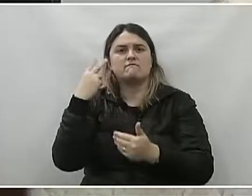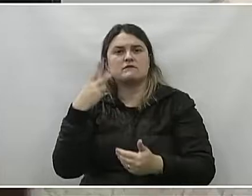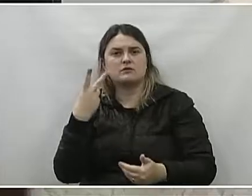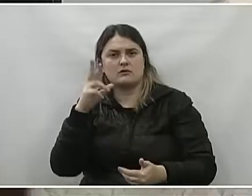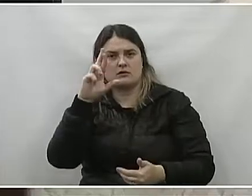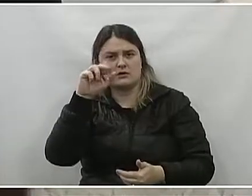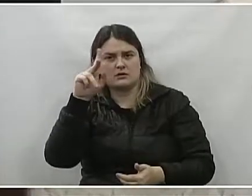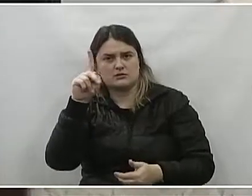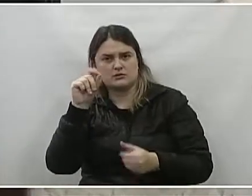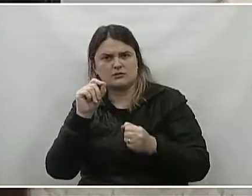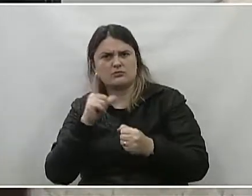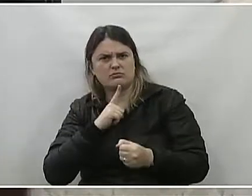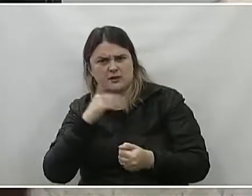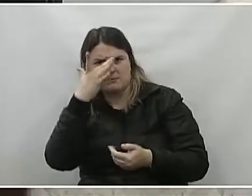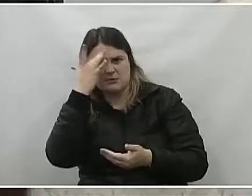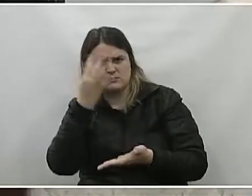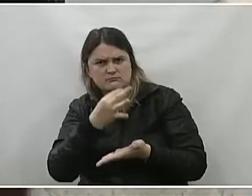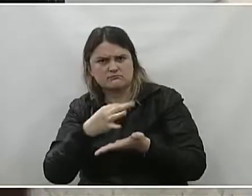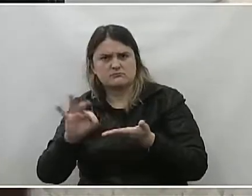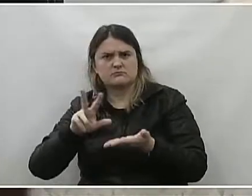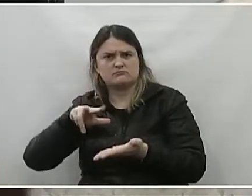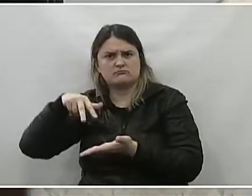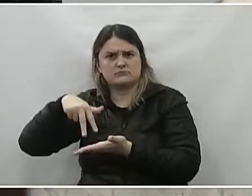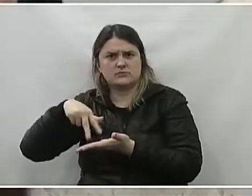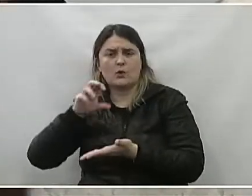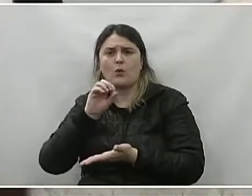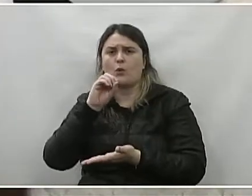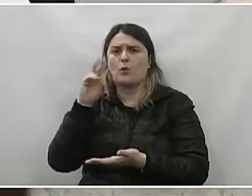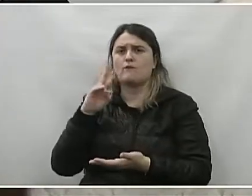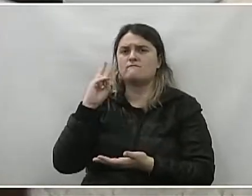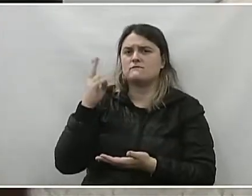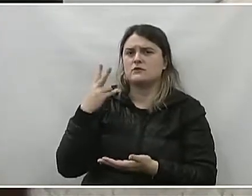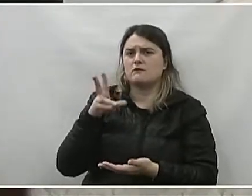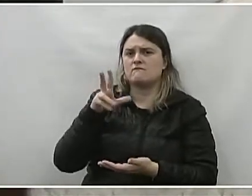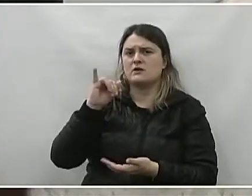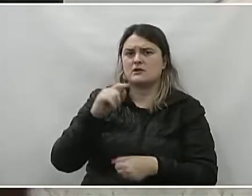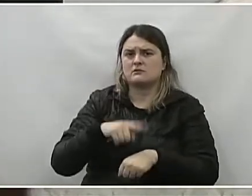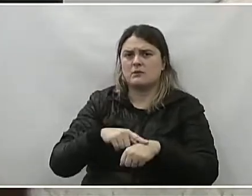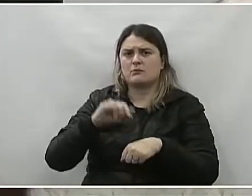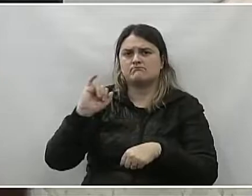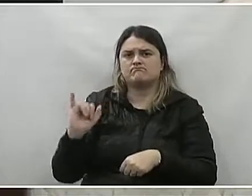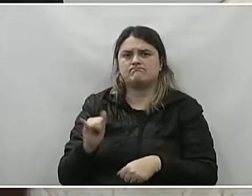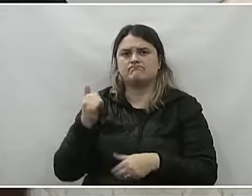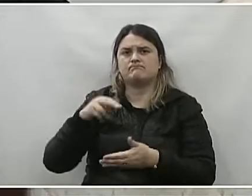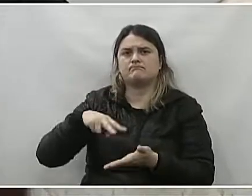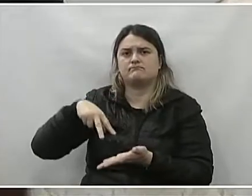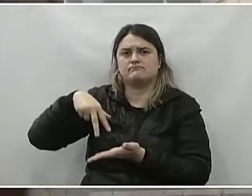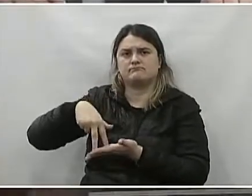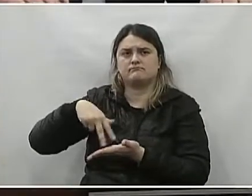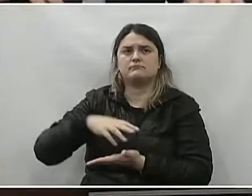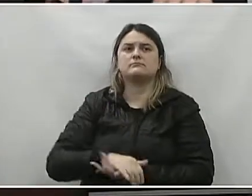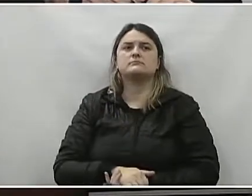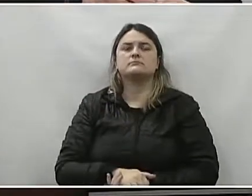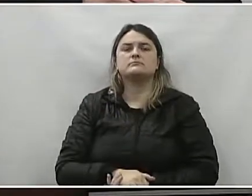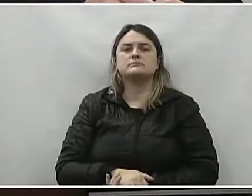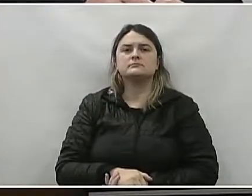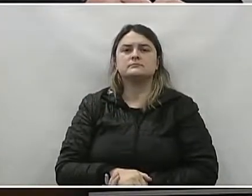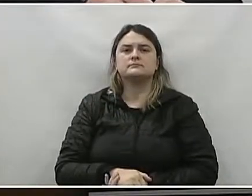se alguém inscrito para a tribuna popular ou algum dos edis inscrito para o uso da palavra no horário do expediente.